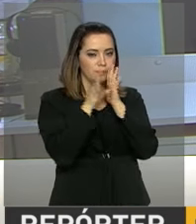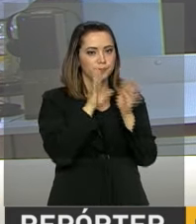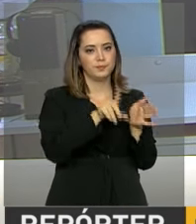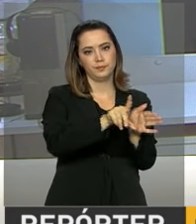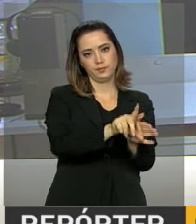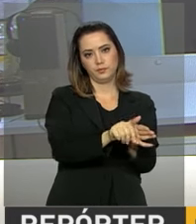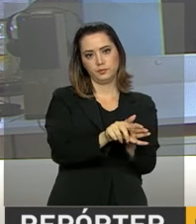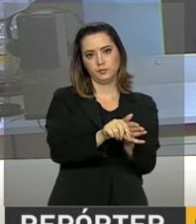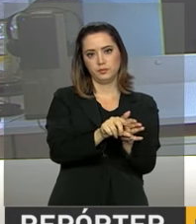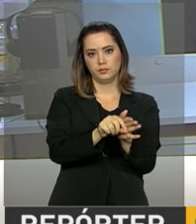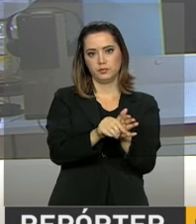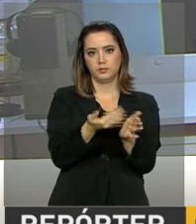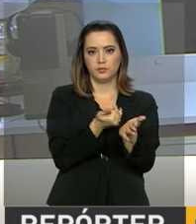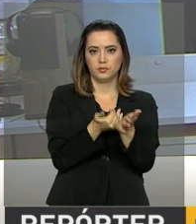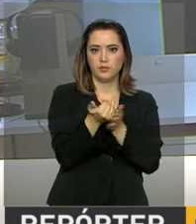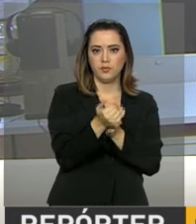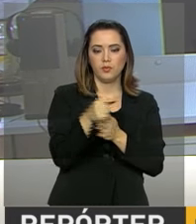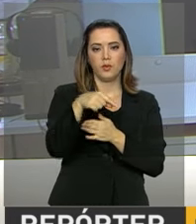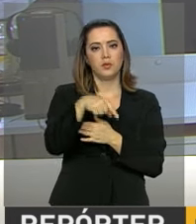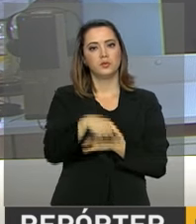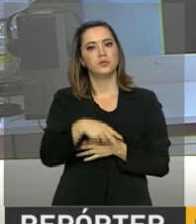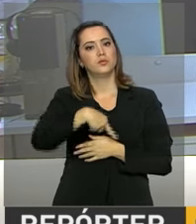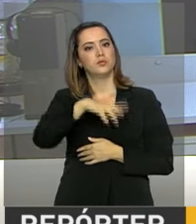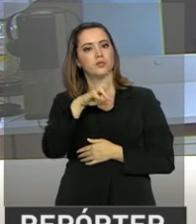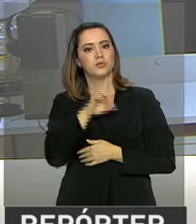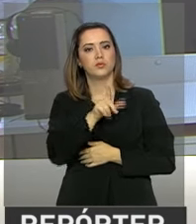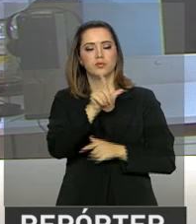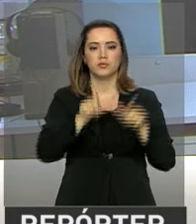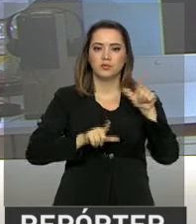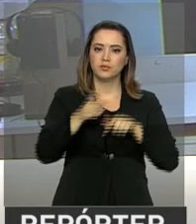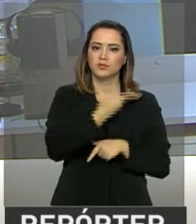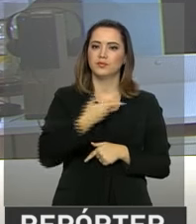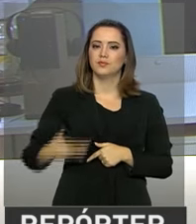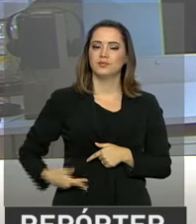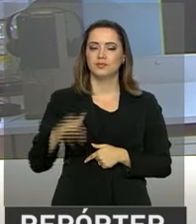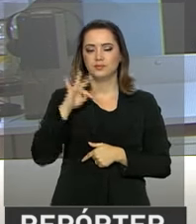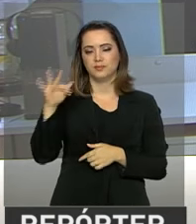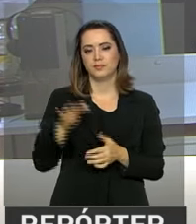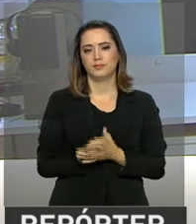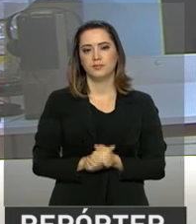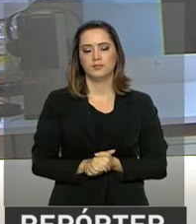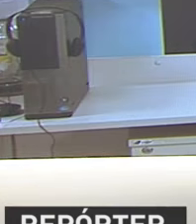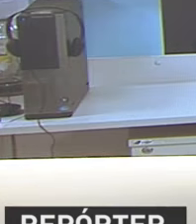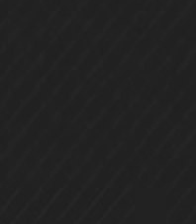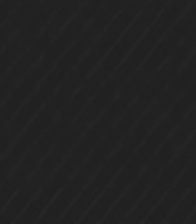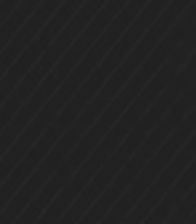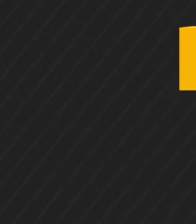as novidades em nossas redes sociais. Continue com a gente, NBR, a TV do Governo Federal.